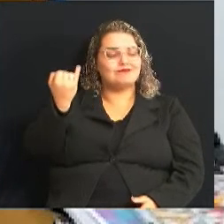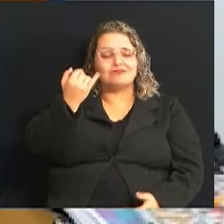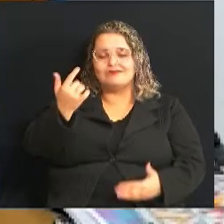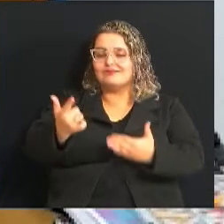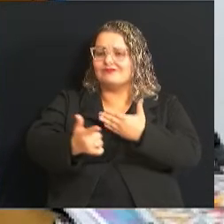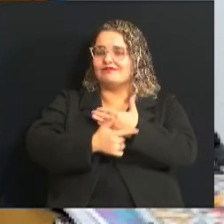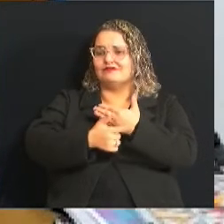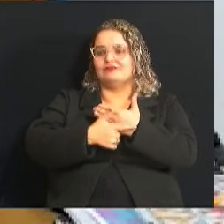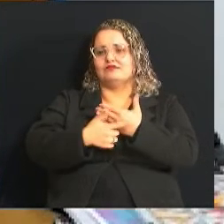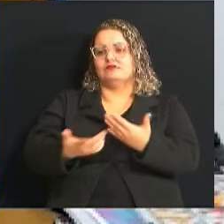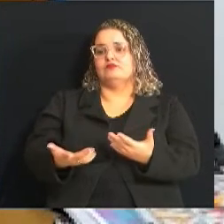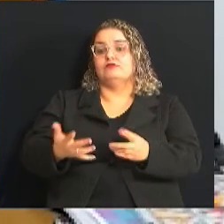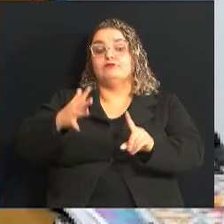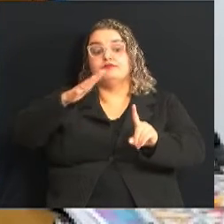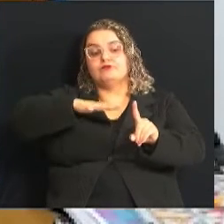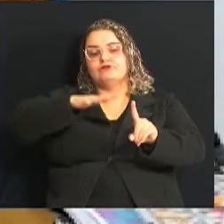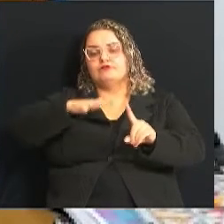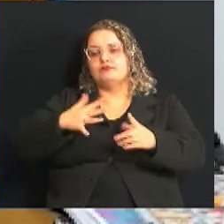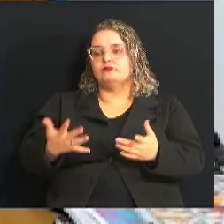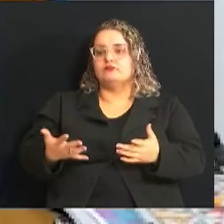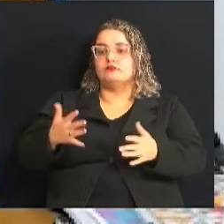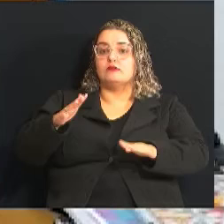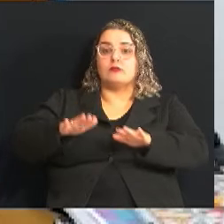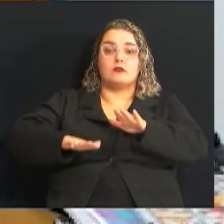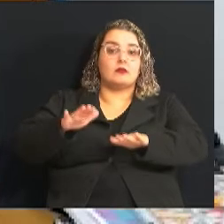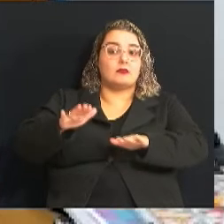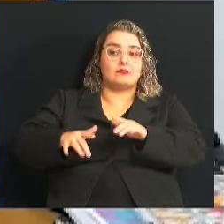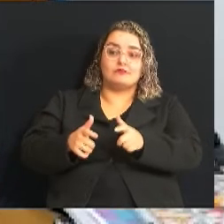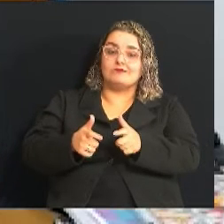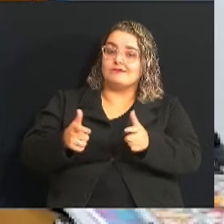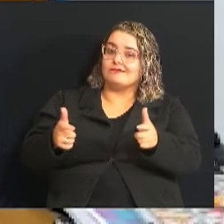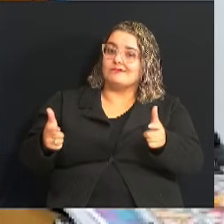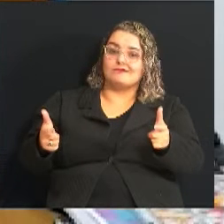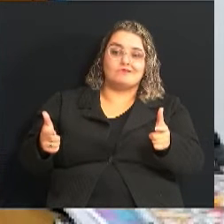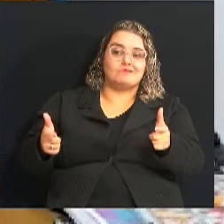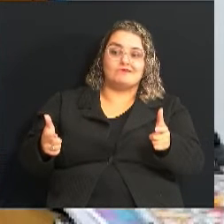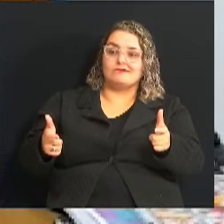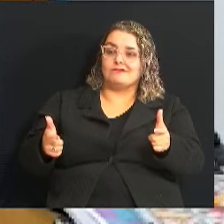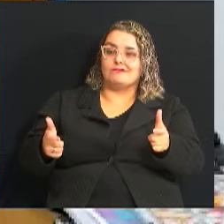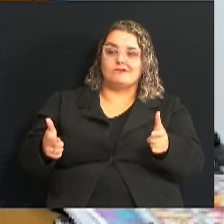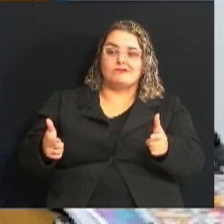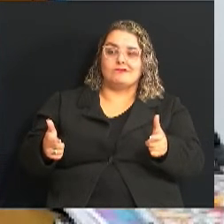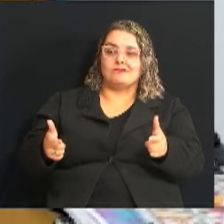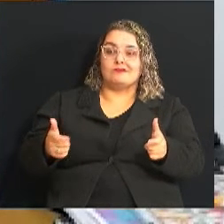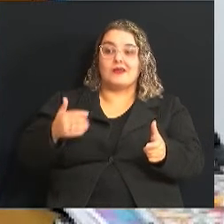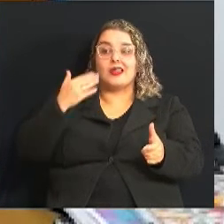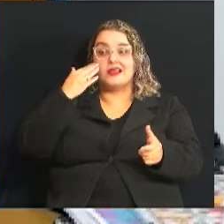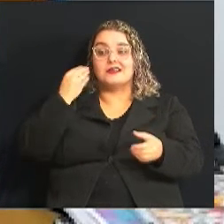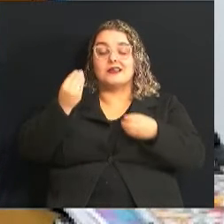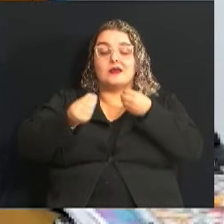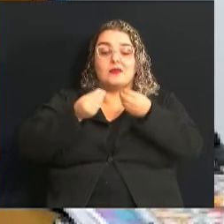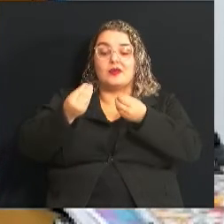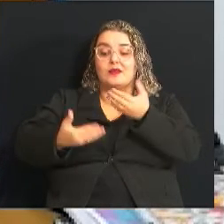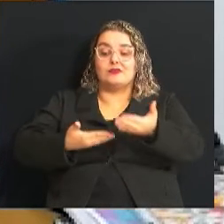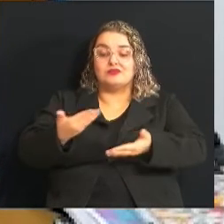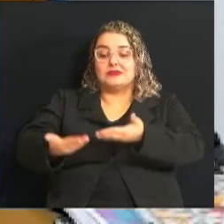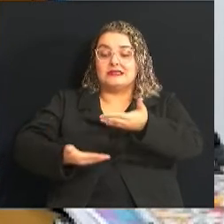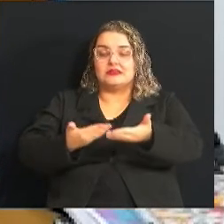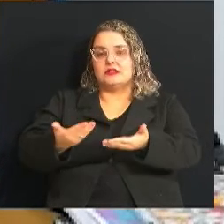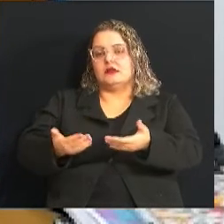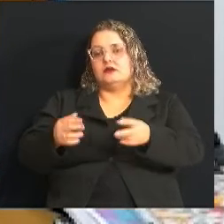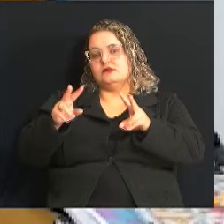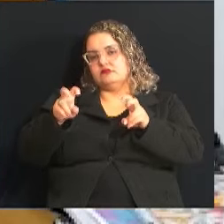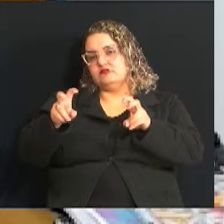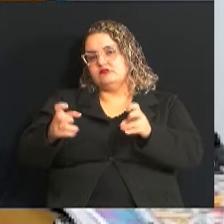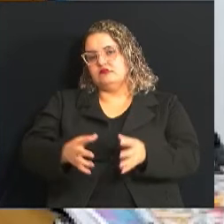grande admiração, mas nem todos sabem como lidar com esse assunto.